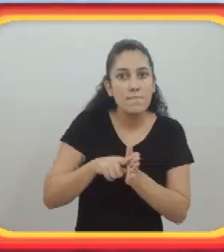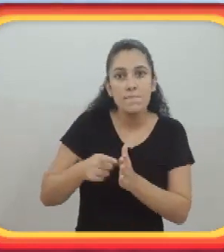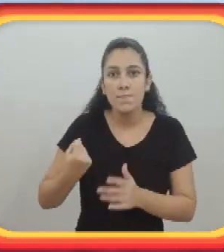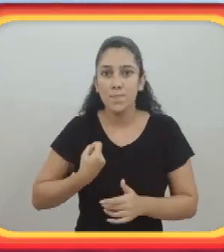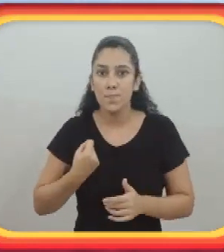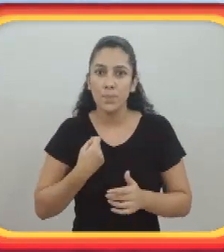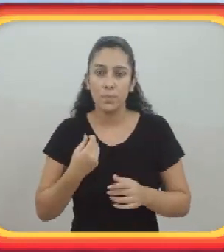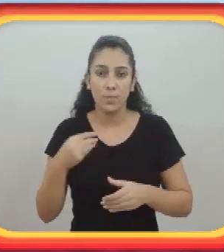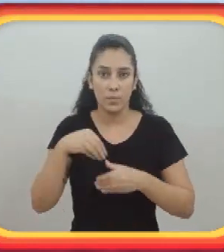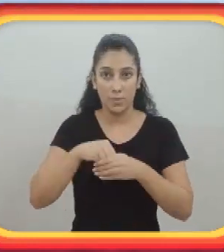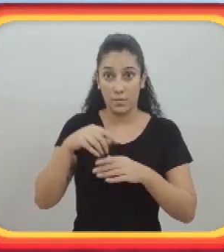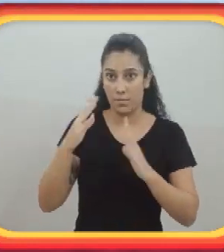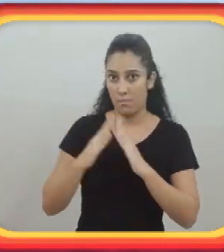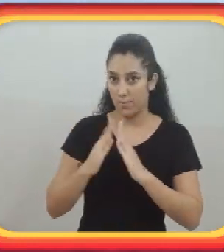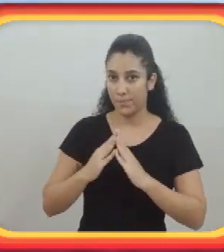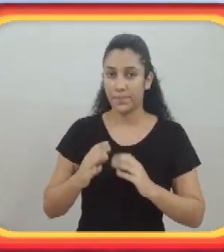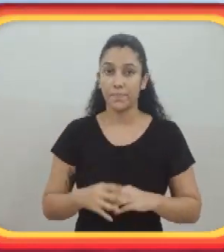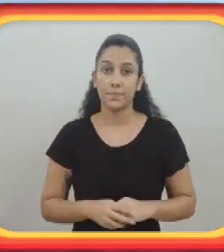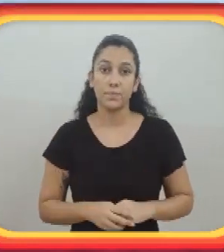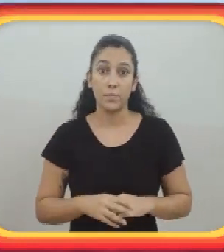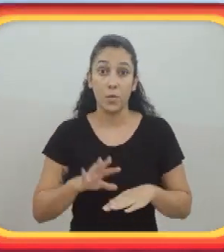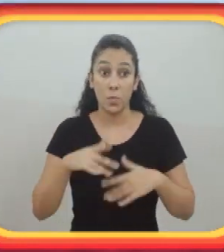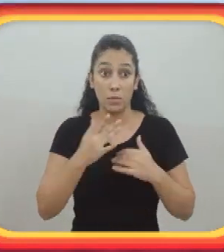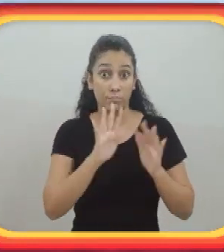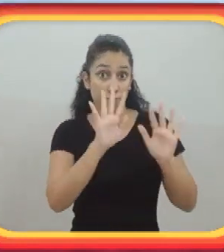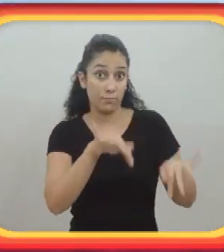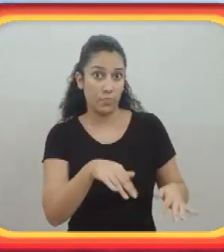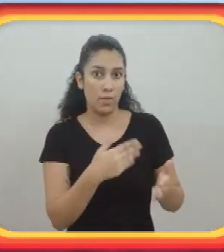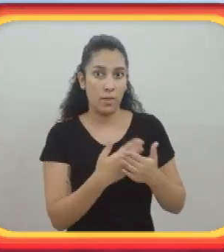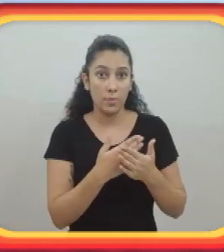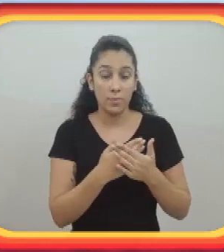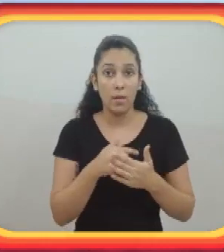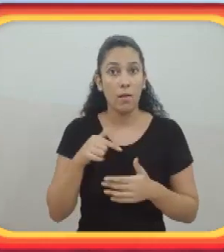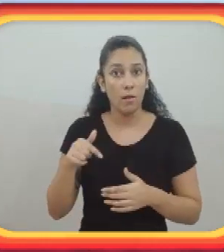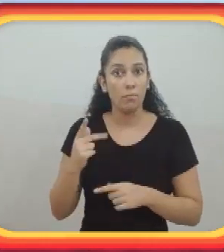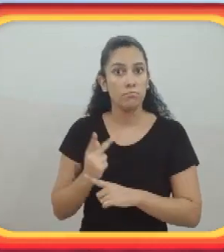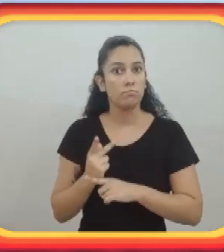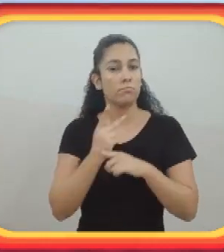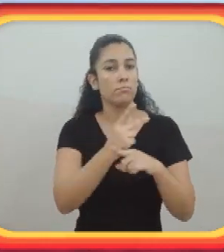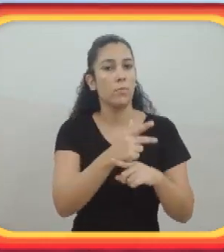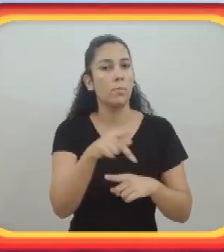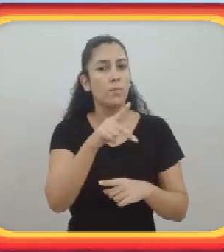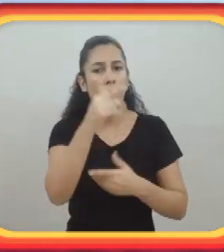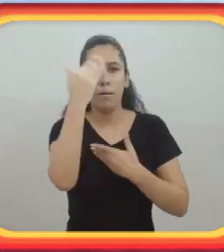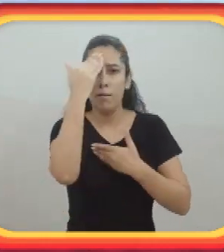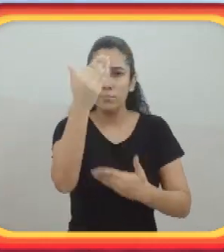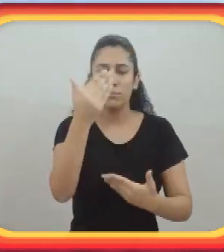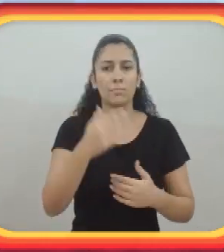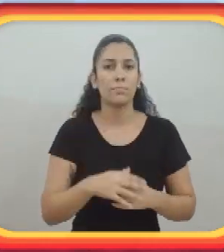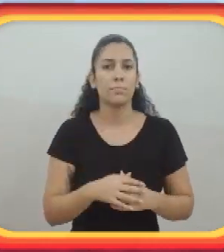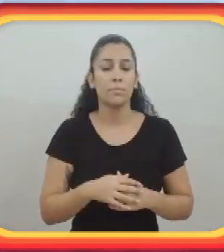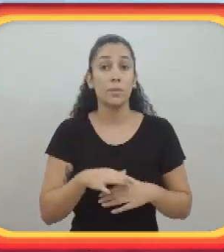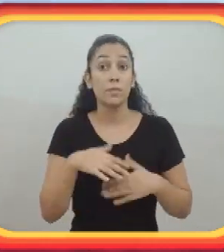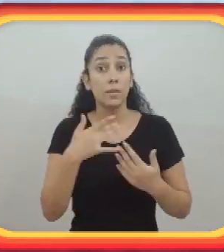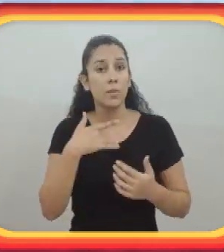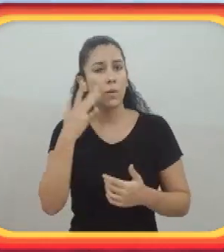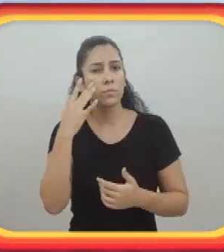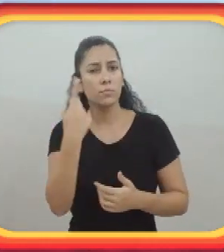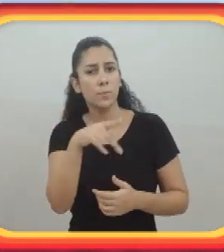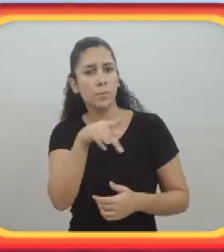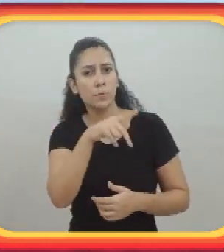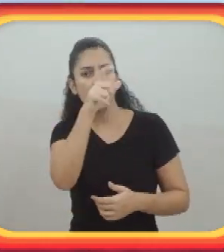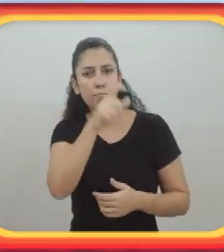artigos que o professor estava falando. Então, ele achou aquilo interessante. E o Lucas nunca tinha parado para manusear código